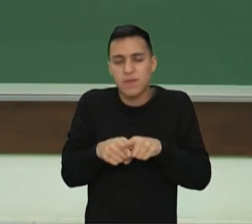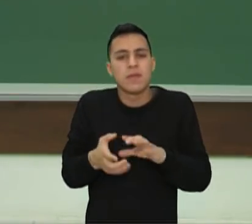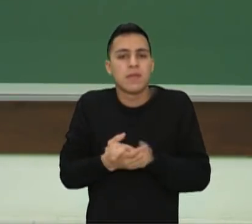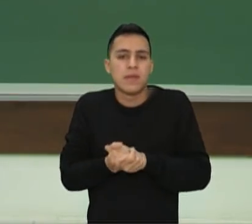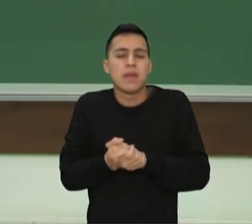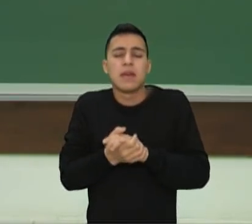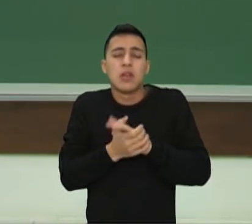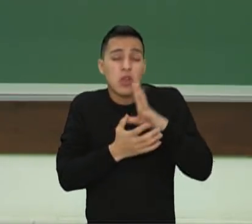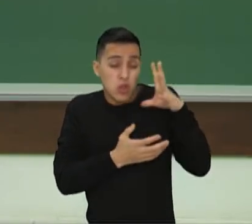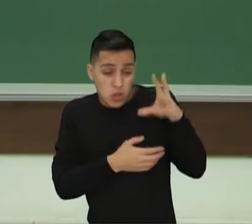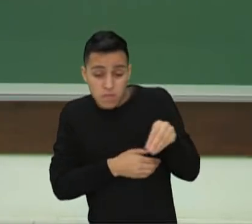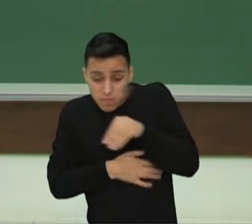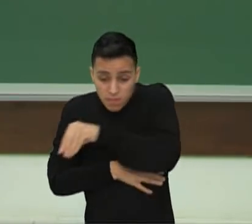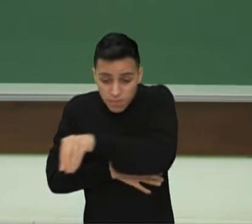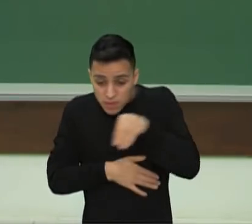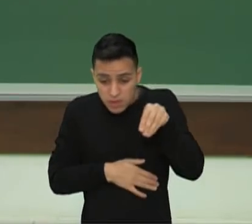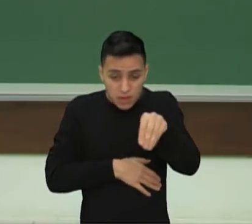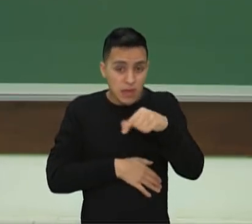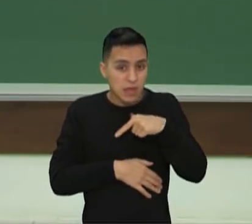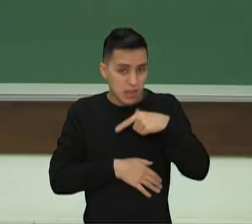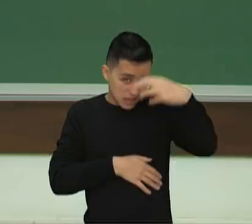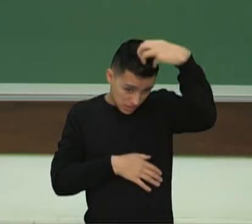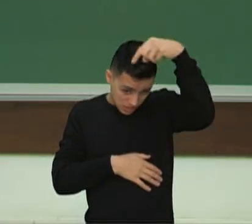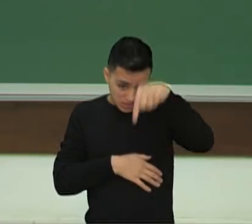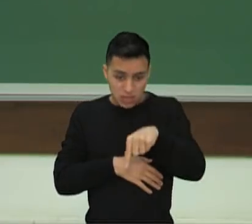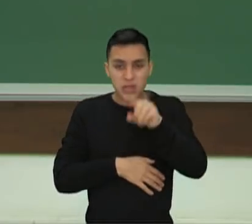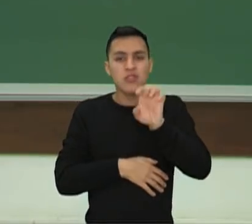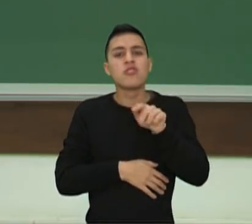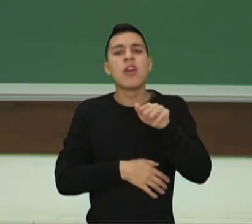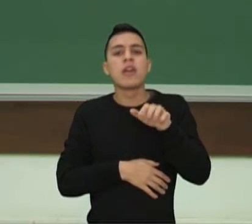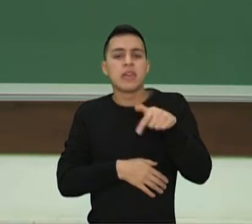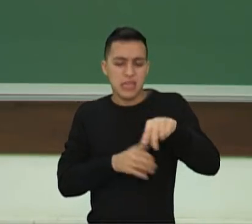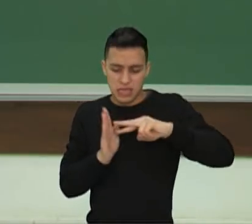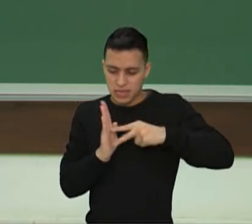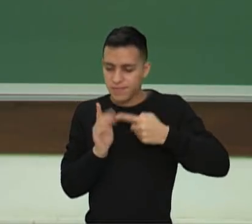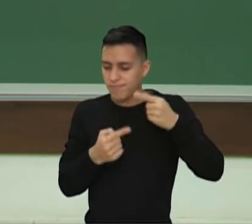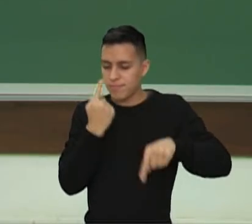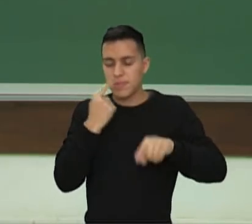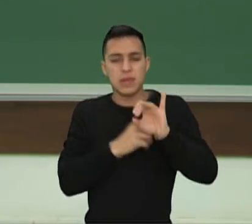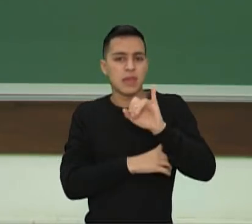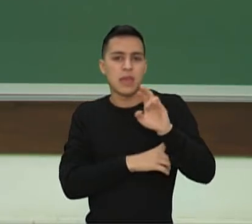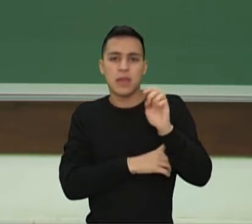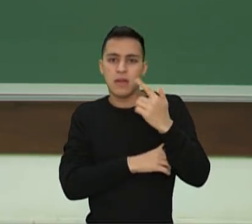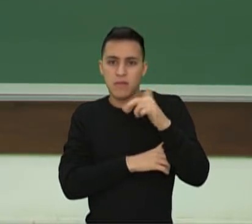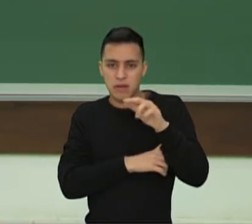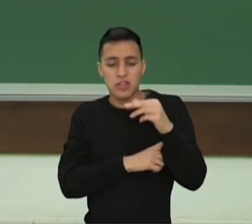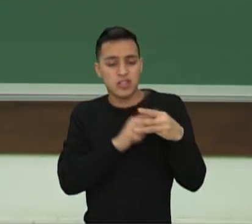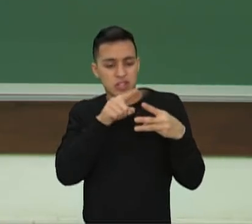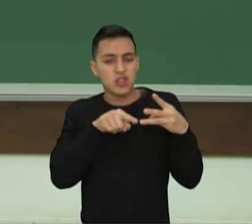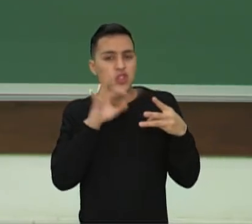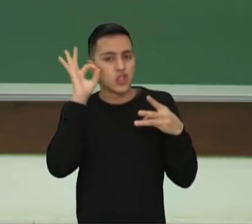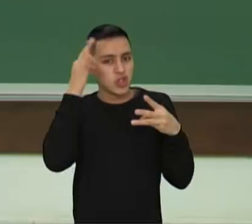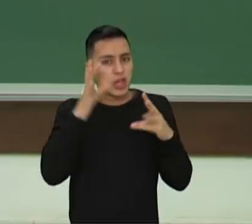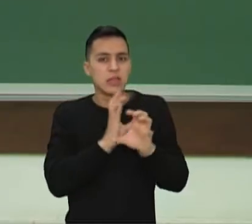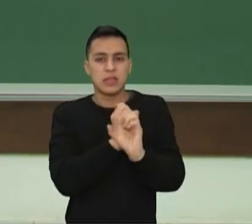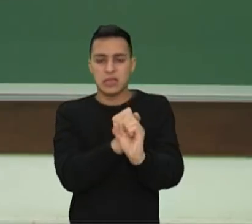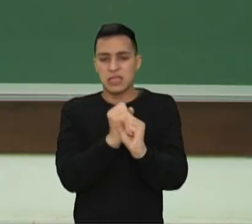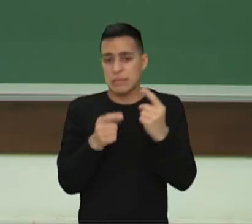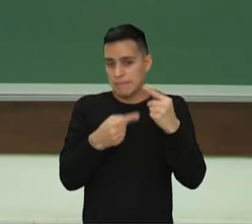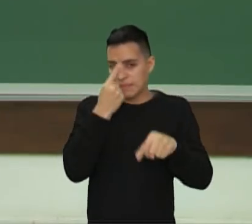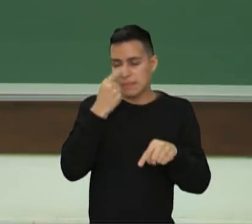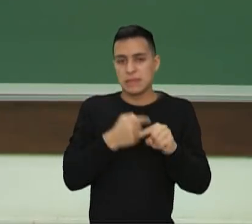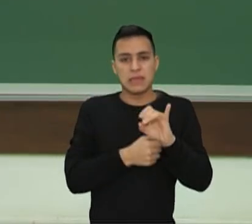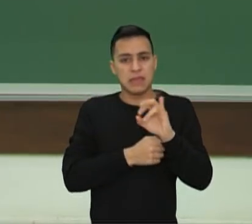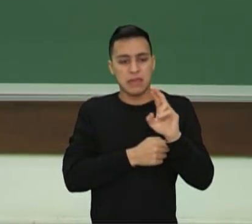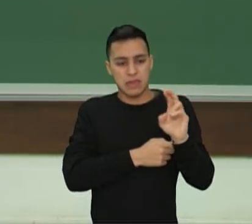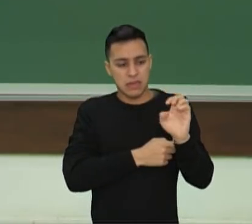Então, toda jogada que eu coloque o meu rei em xeque é irregular. Né? Só aí já foram 3 jogadas irregulares.